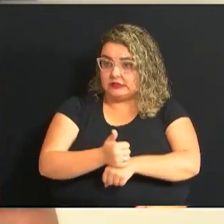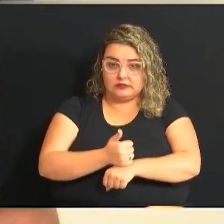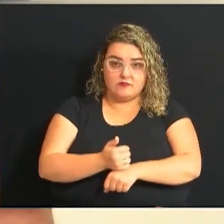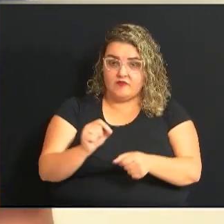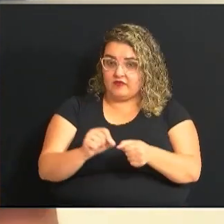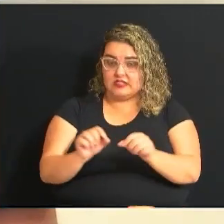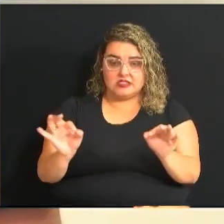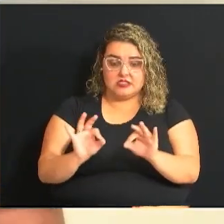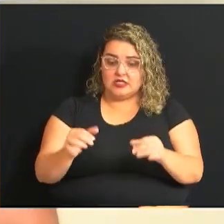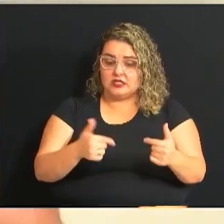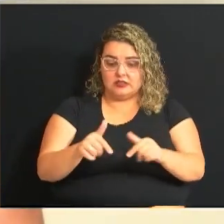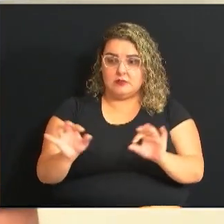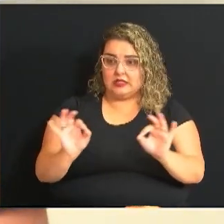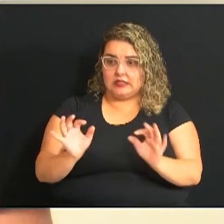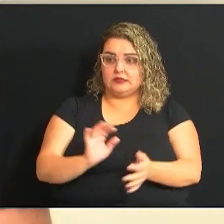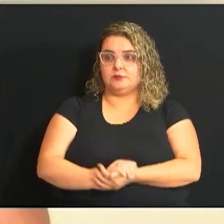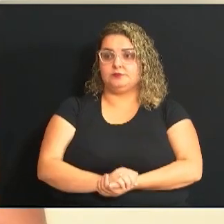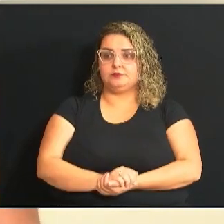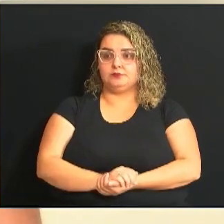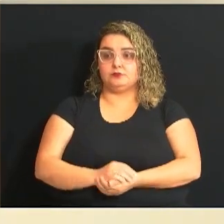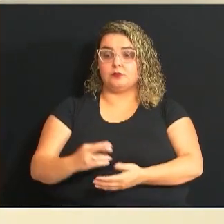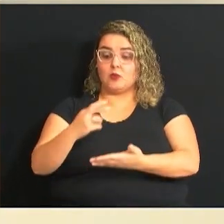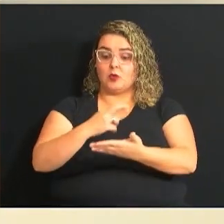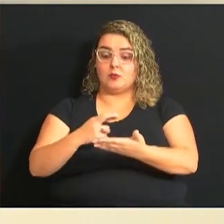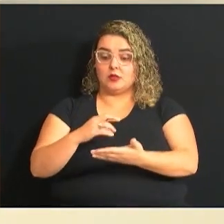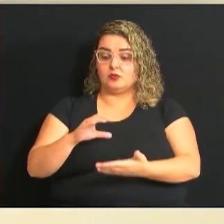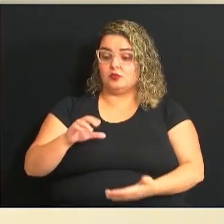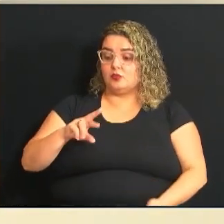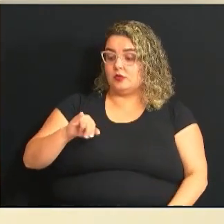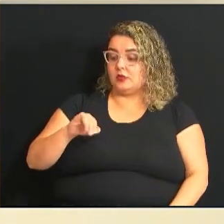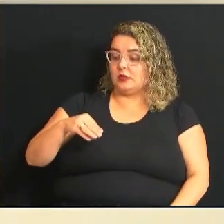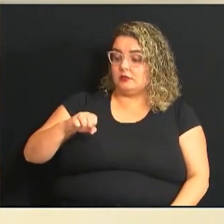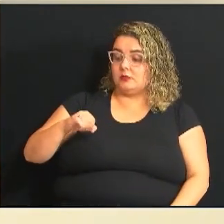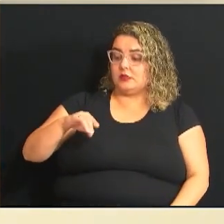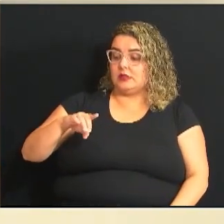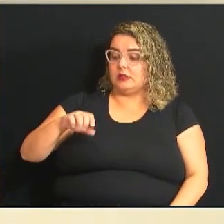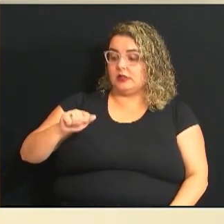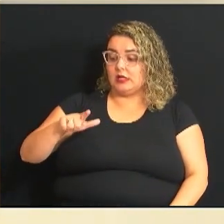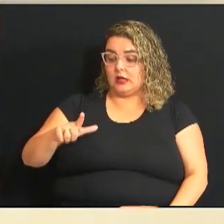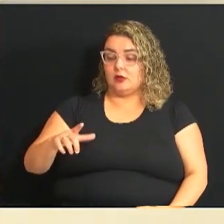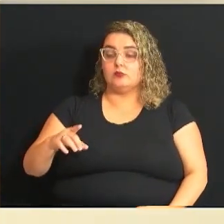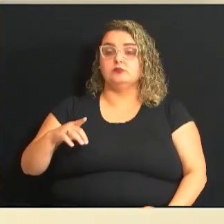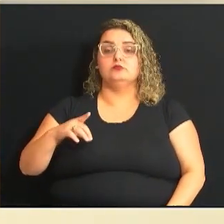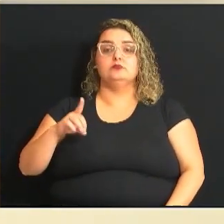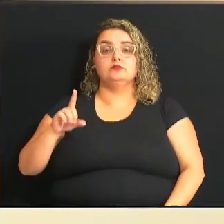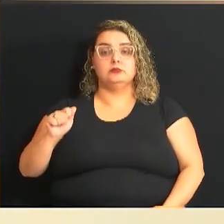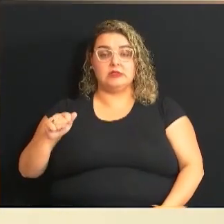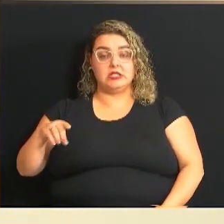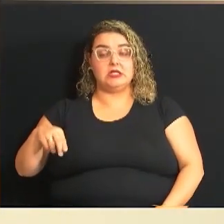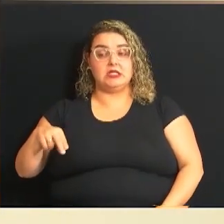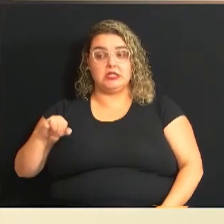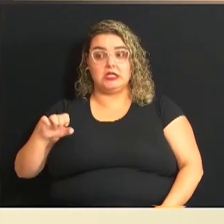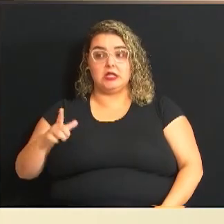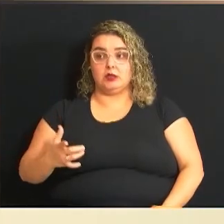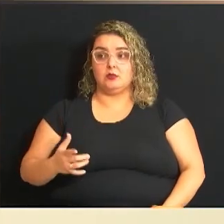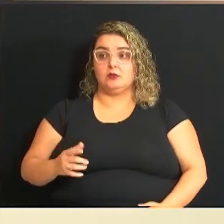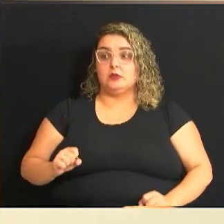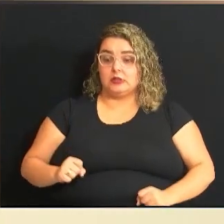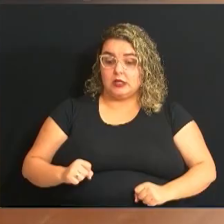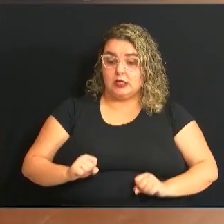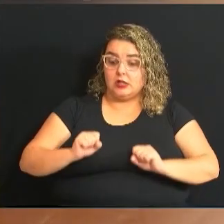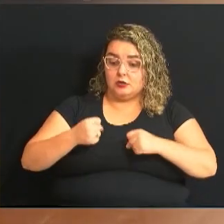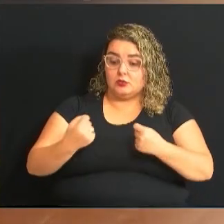profissão, sem ocupação, sem trabalho. O perito criminal Daniel Zotesso falou sobre sua experiência na luta